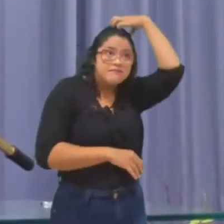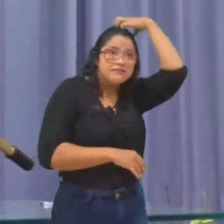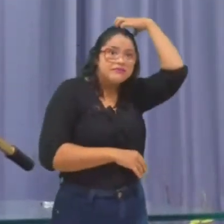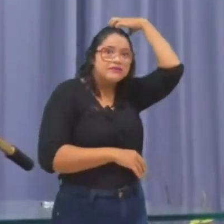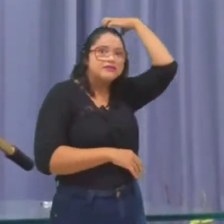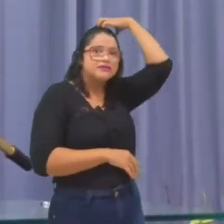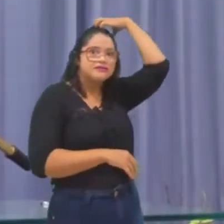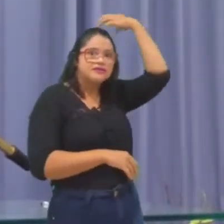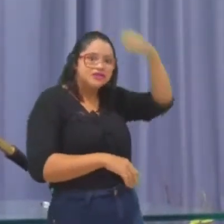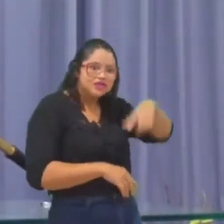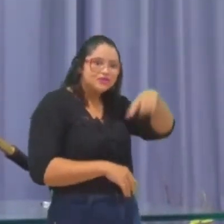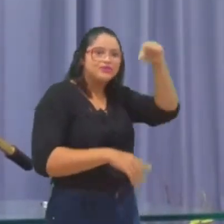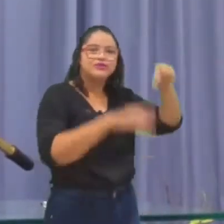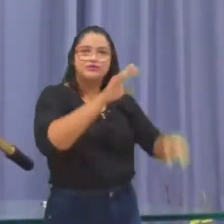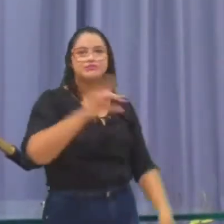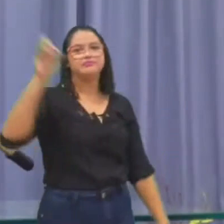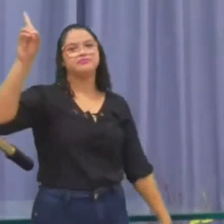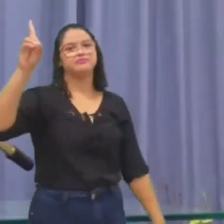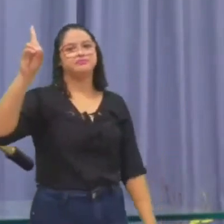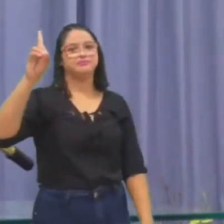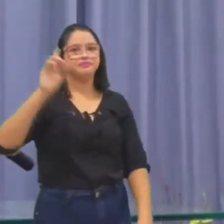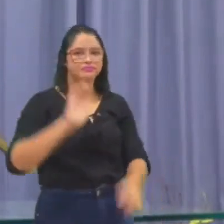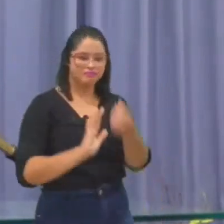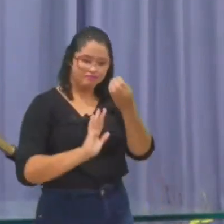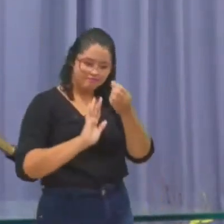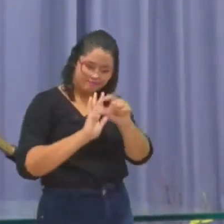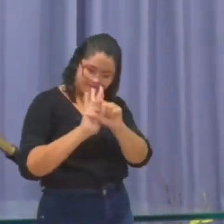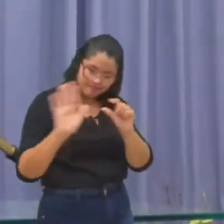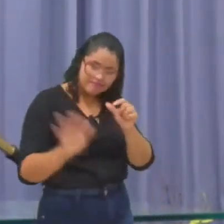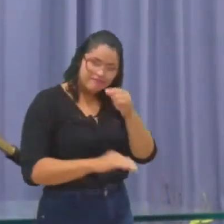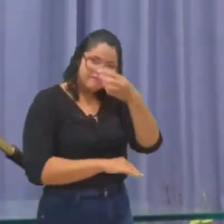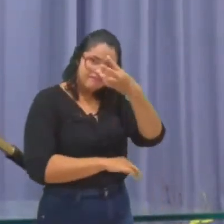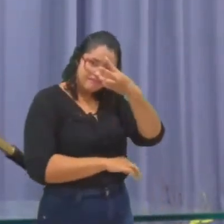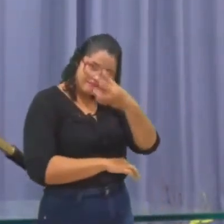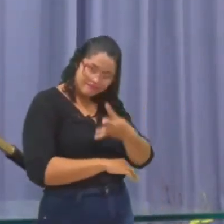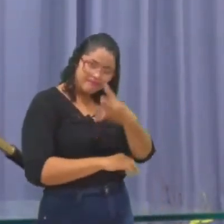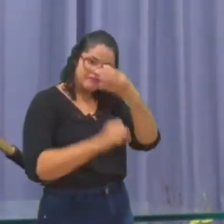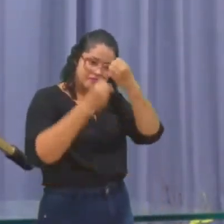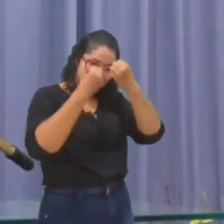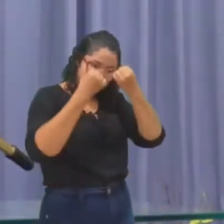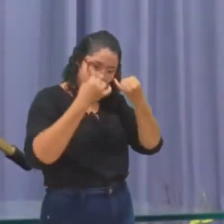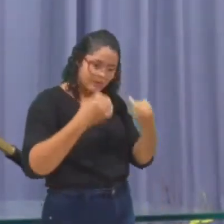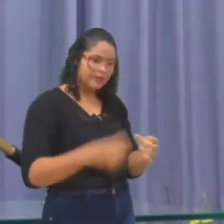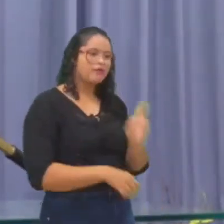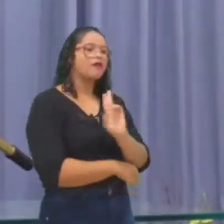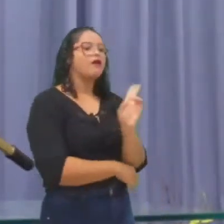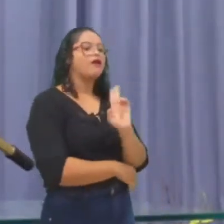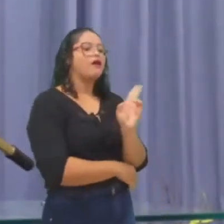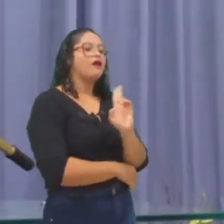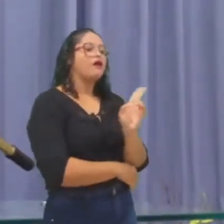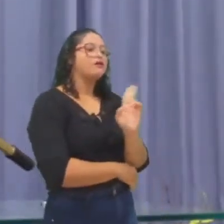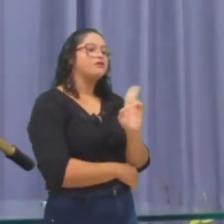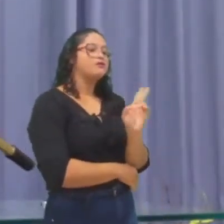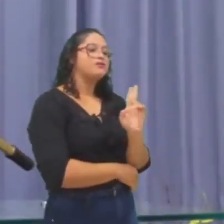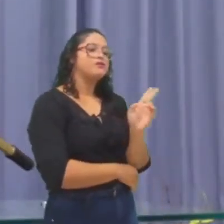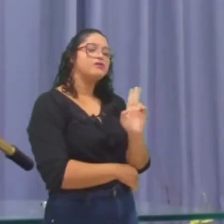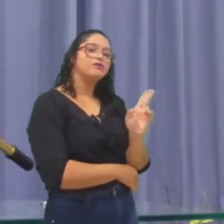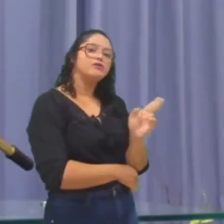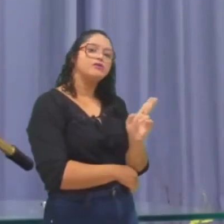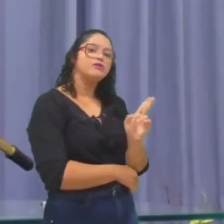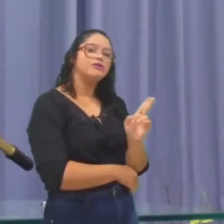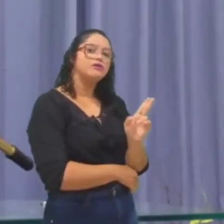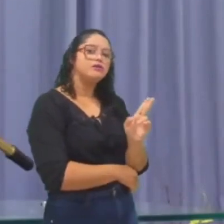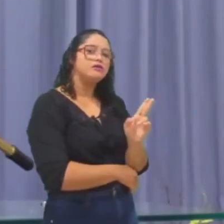Deus. O versículo 4 diz assim: e estes são os seus nomes, o nome dos espias. Da tribo